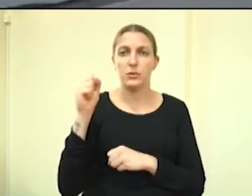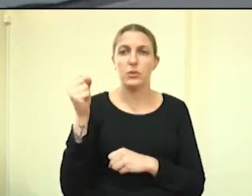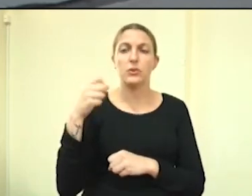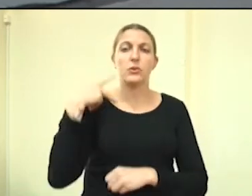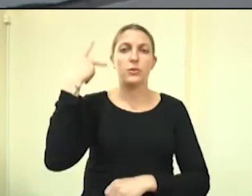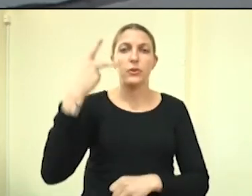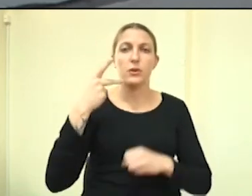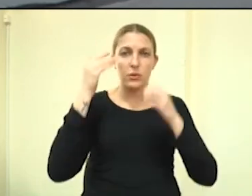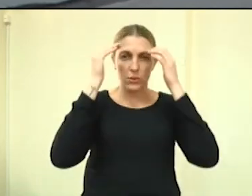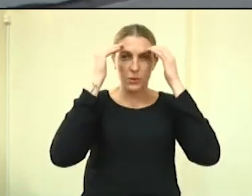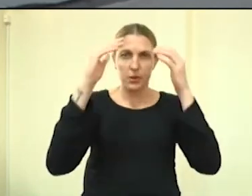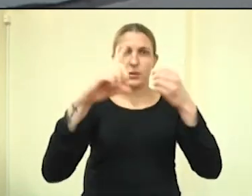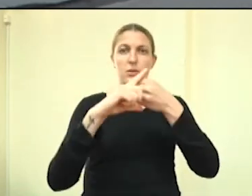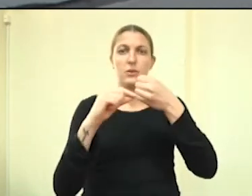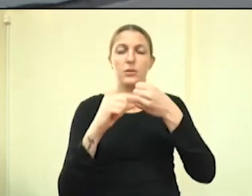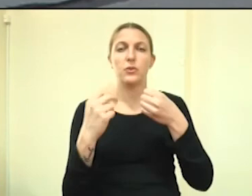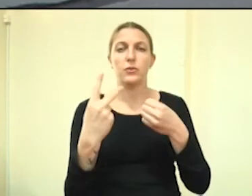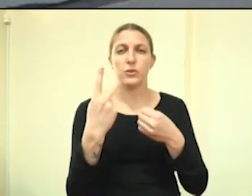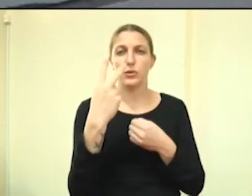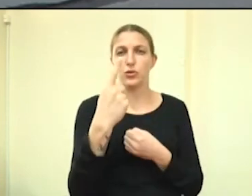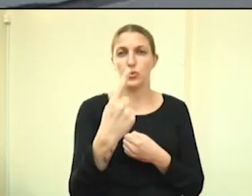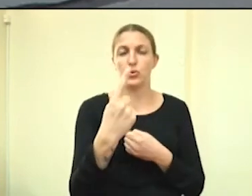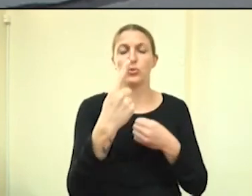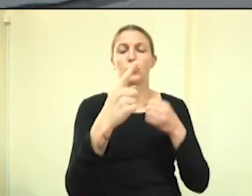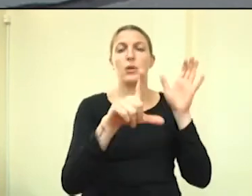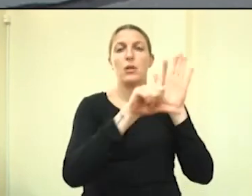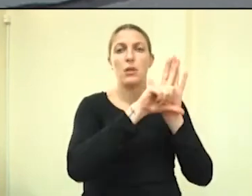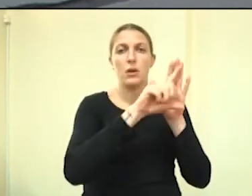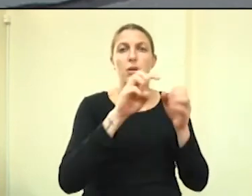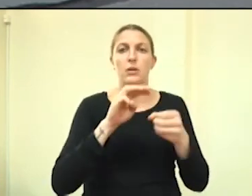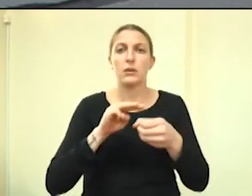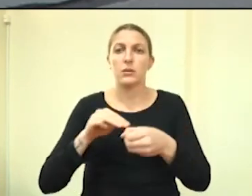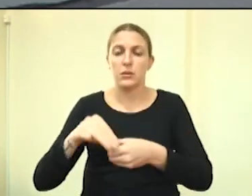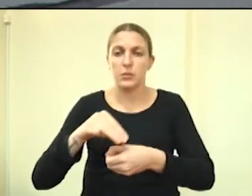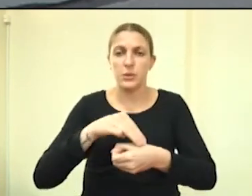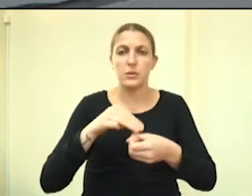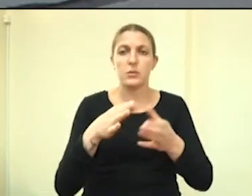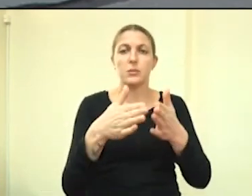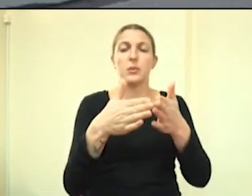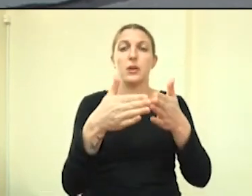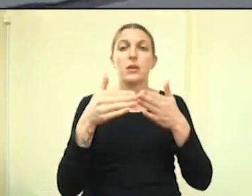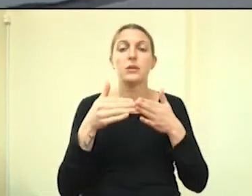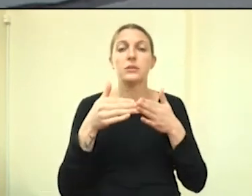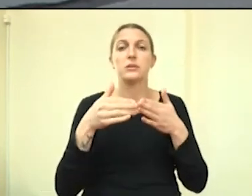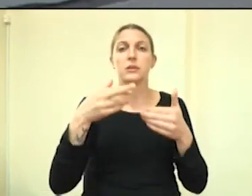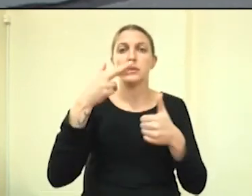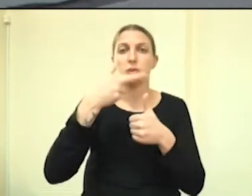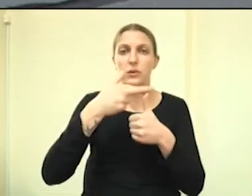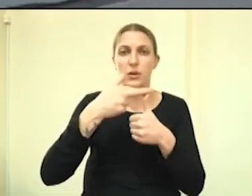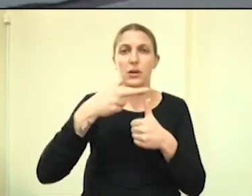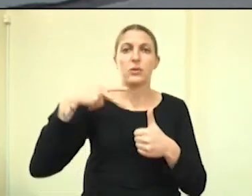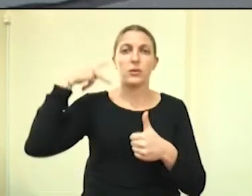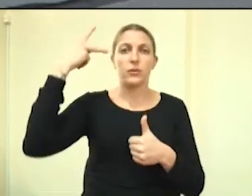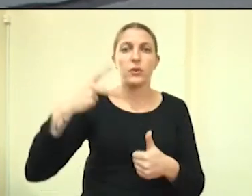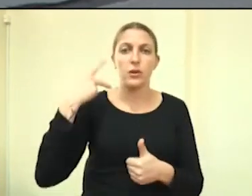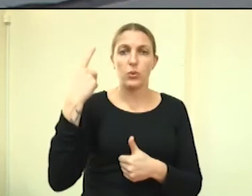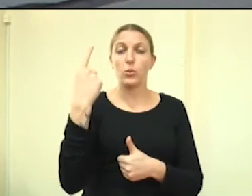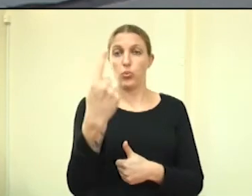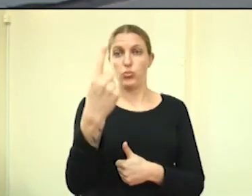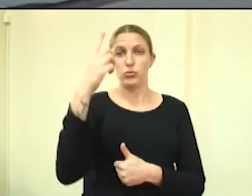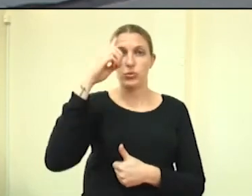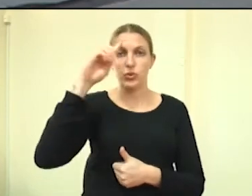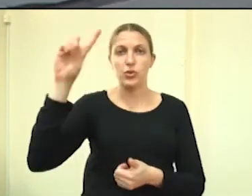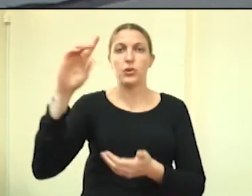com base no artigo 21, inciso 1 da Lei Orgânica do Município, solicita licença do cargo de vereador do município de Erechim pelo prazo de um dia